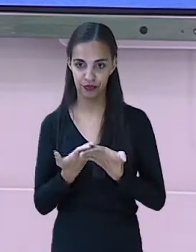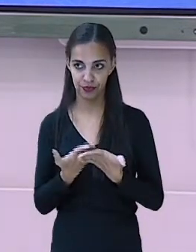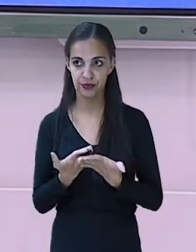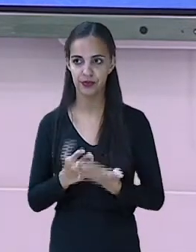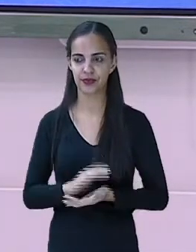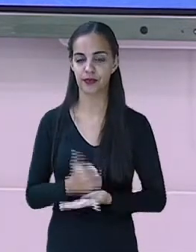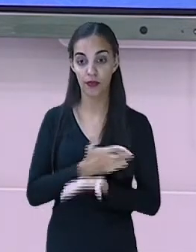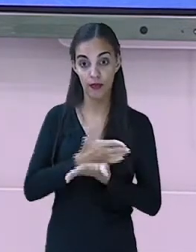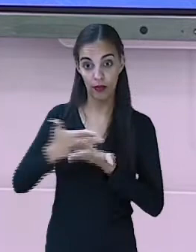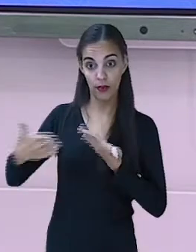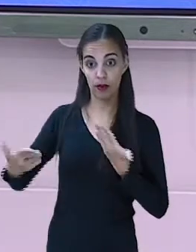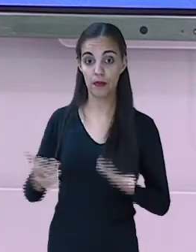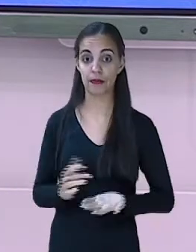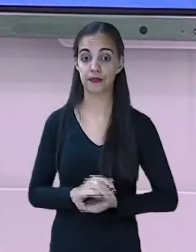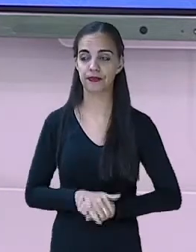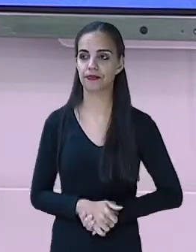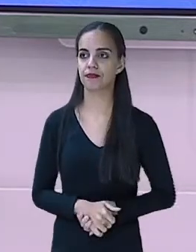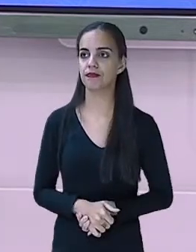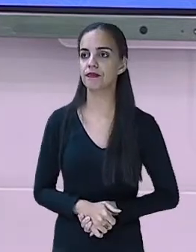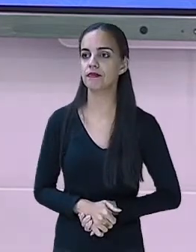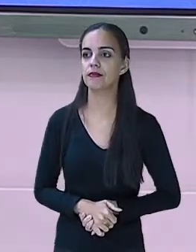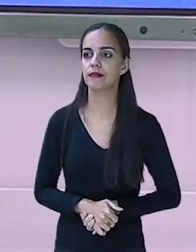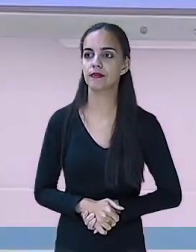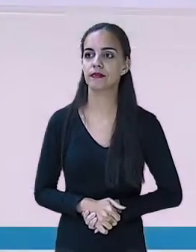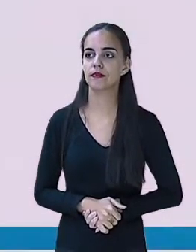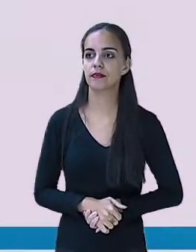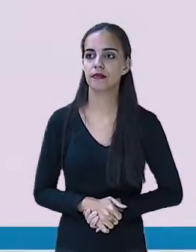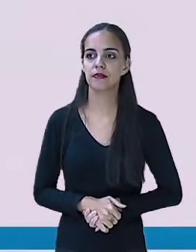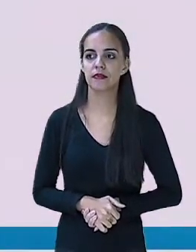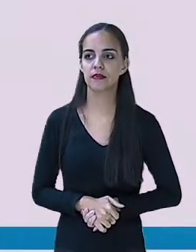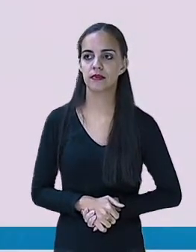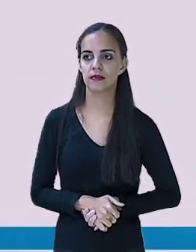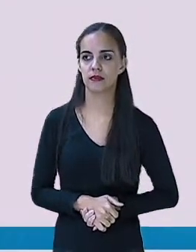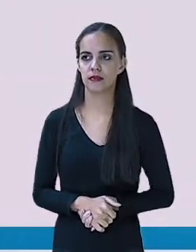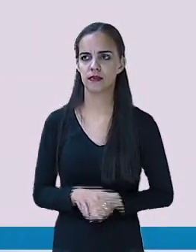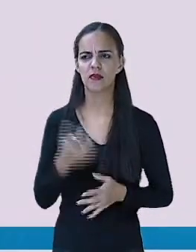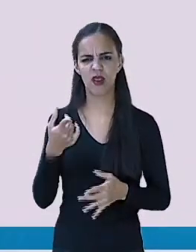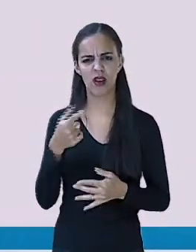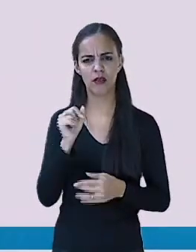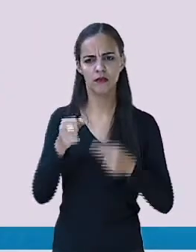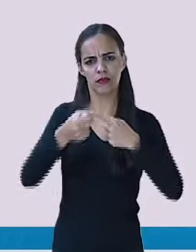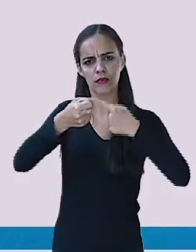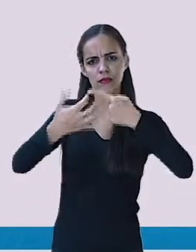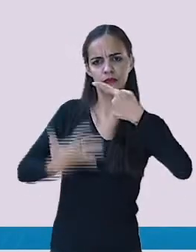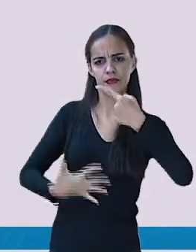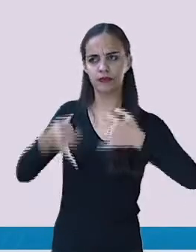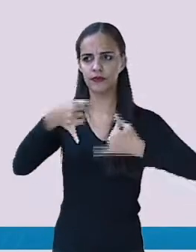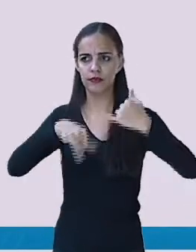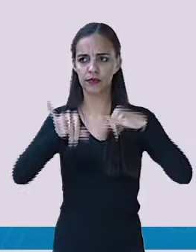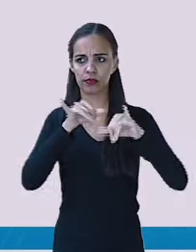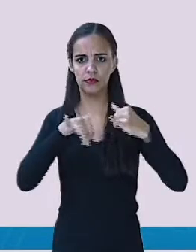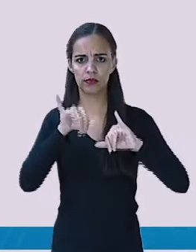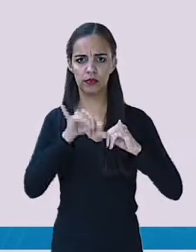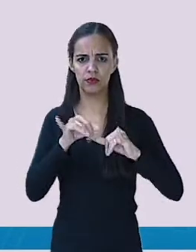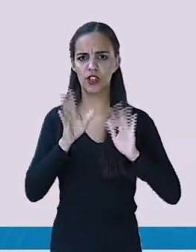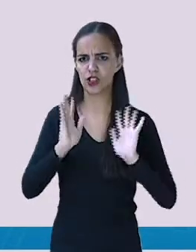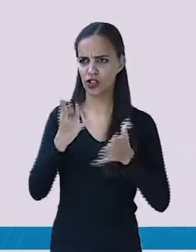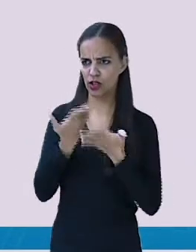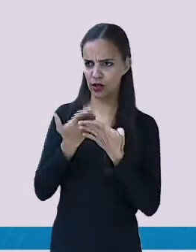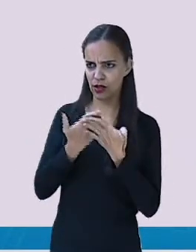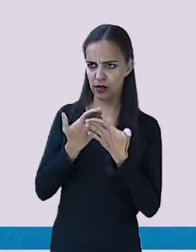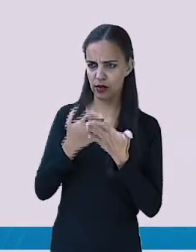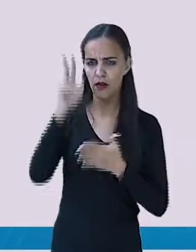de hoje vamos começar então gente substância química já estudou